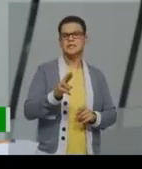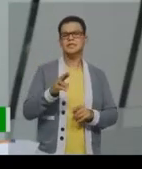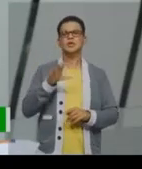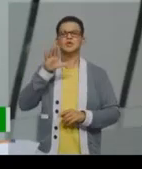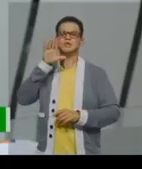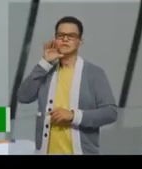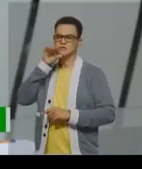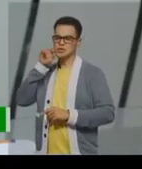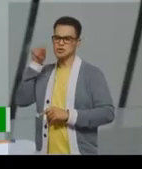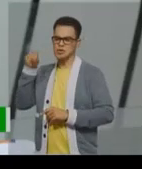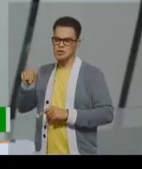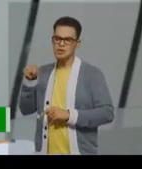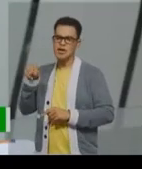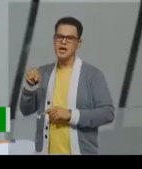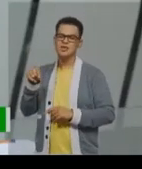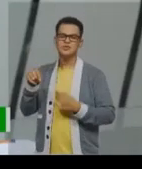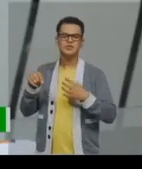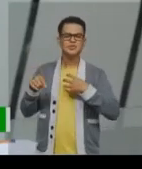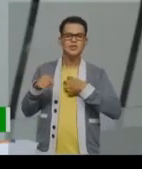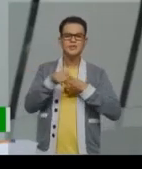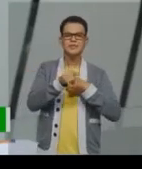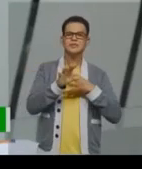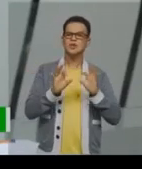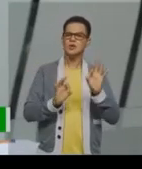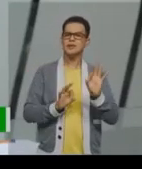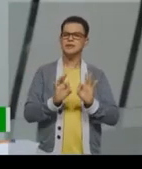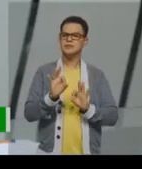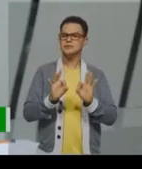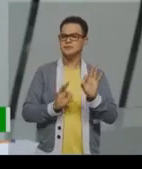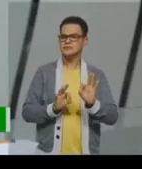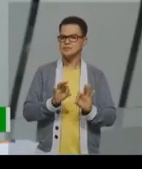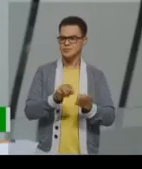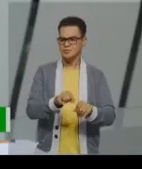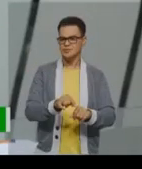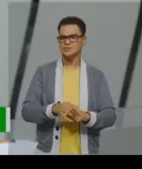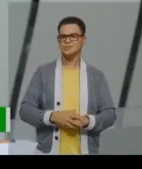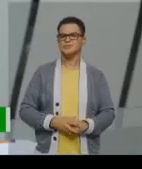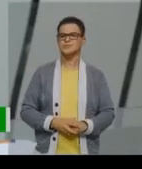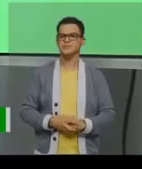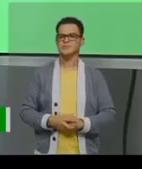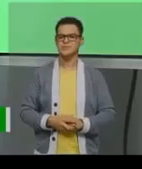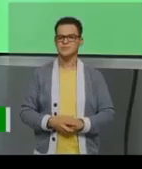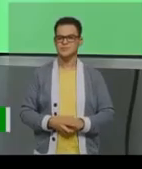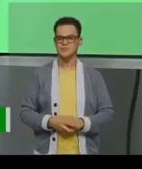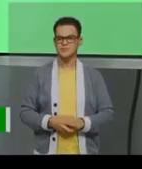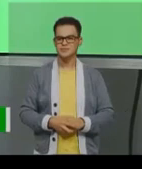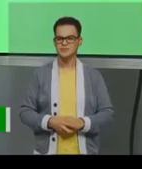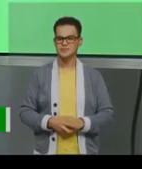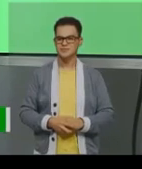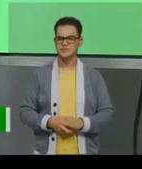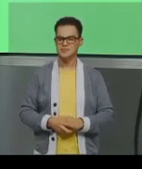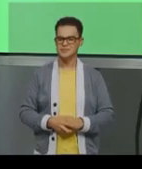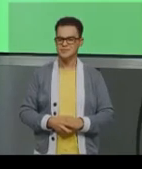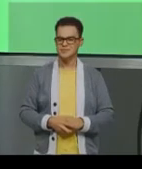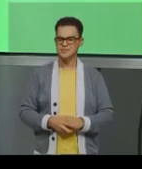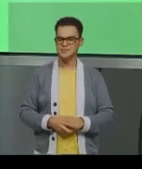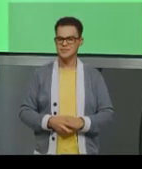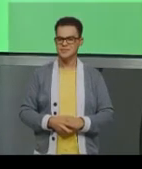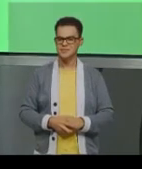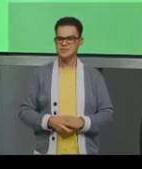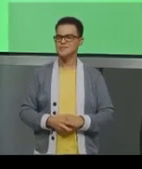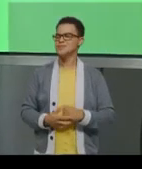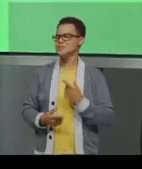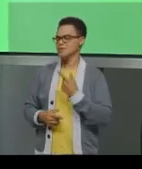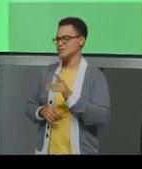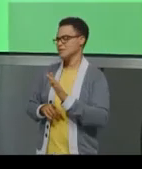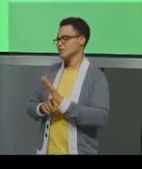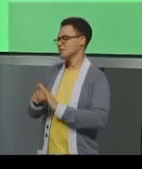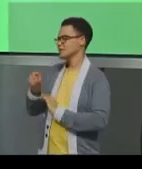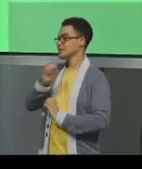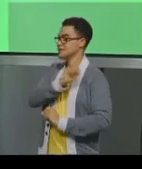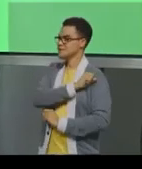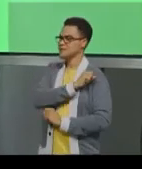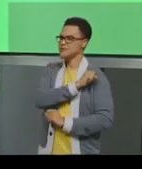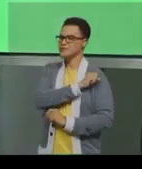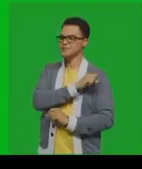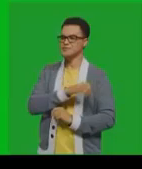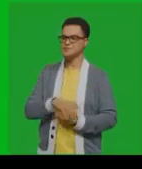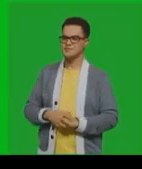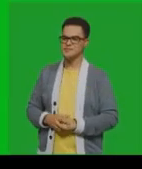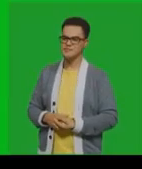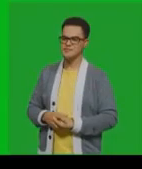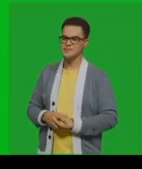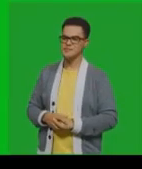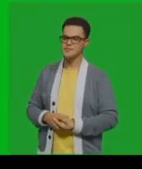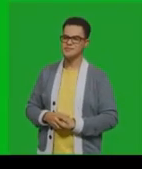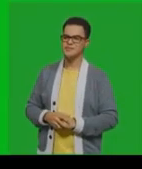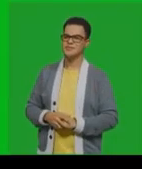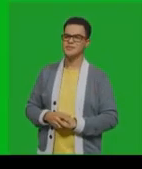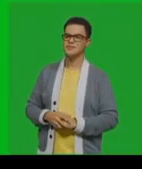trabalhadores de uma maneira mais organizada, tá? Ok, obrigada. Nossa próxima dúvida é uma dúvida de 8º ano. Um Estado